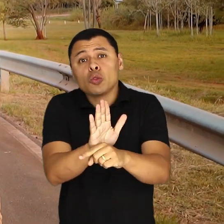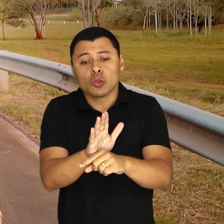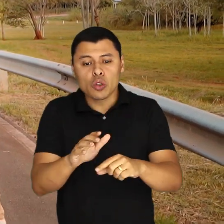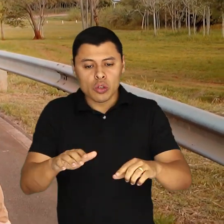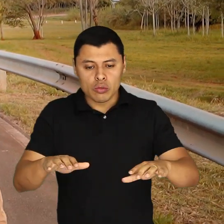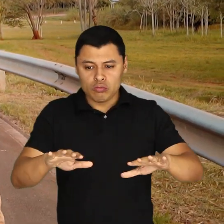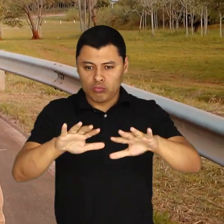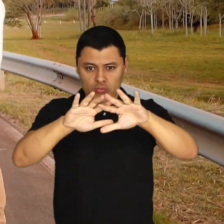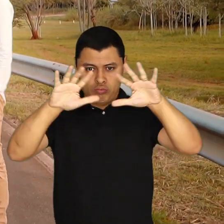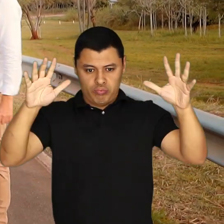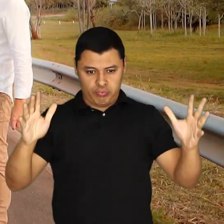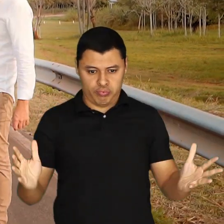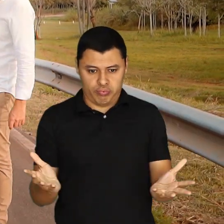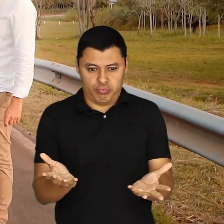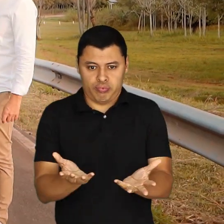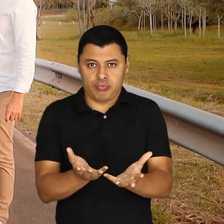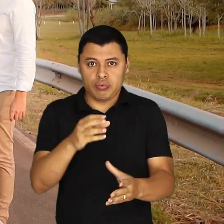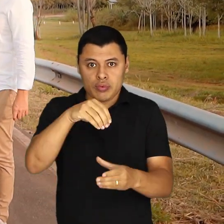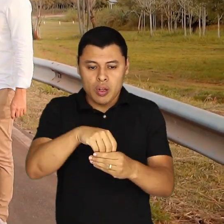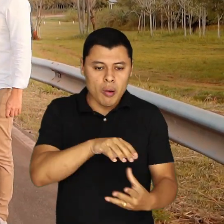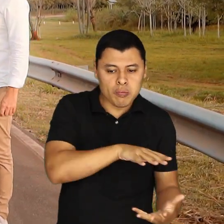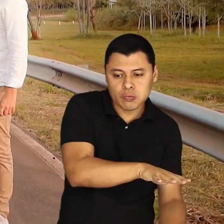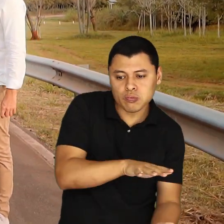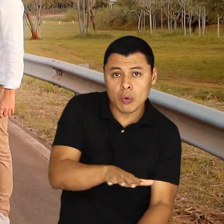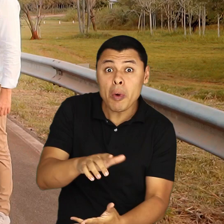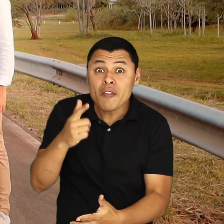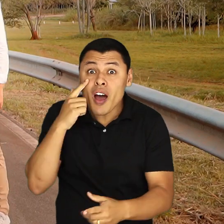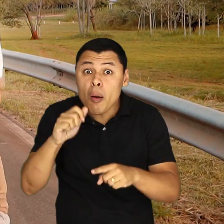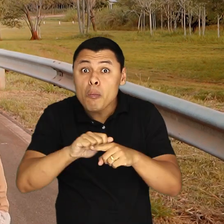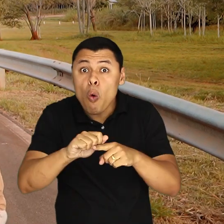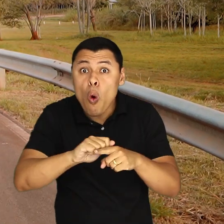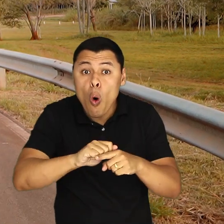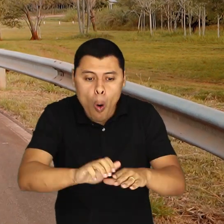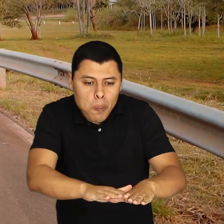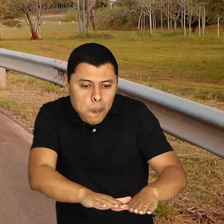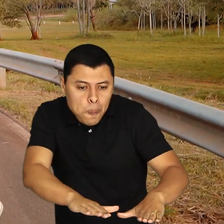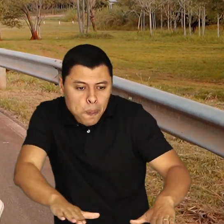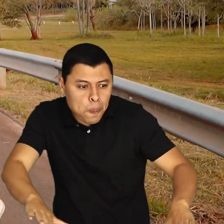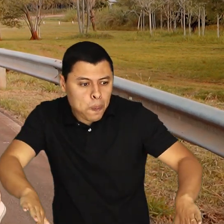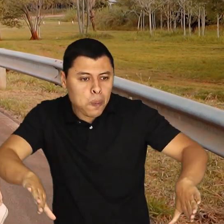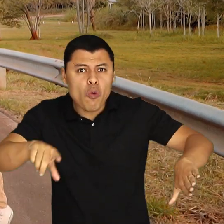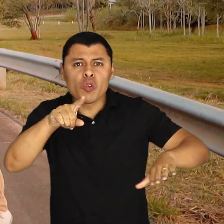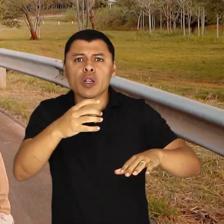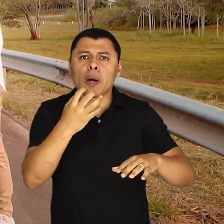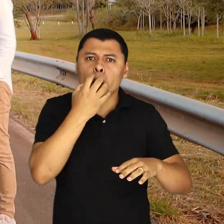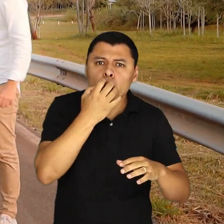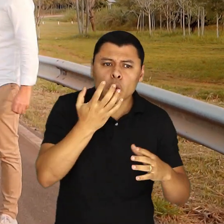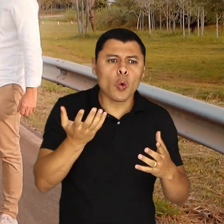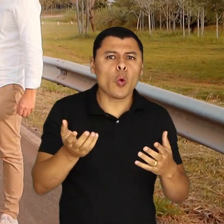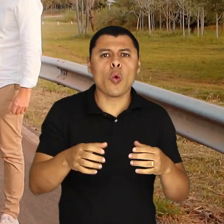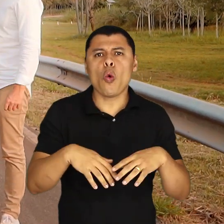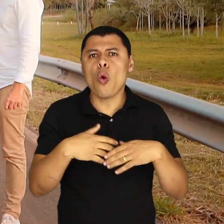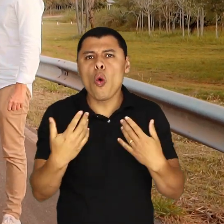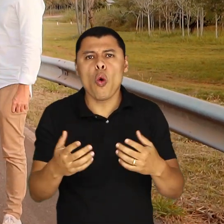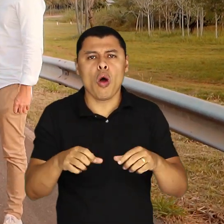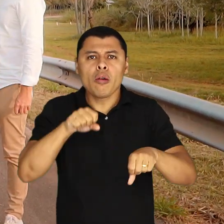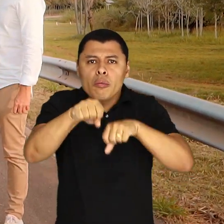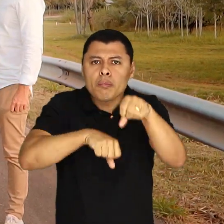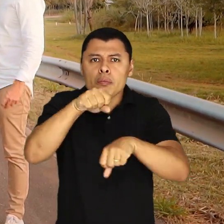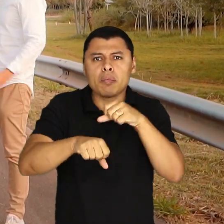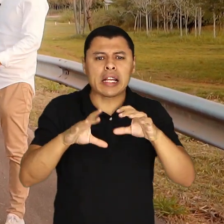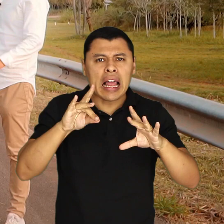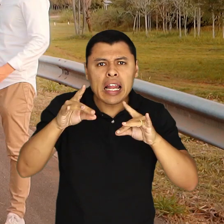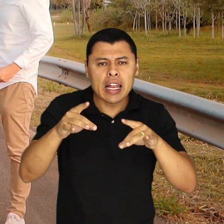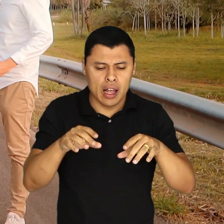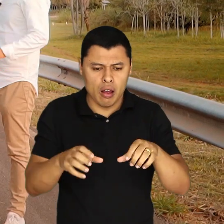também ajuda você a ter um espaço modular dentro do porta-malas, que notem, é todo emborrachado. Então você tem um pet, você tem